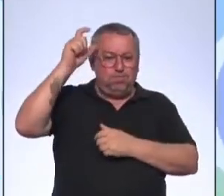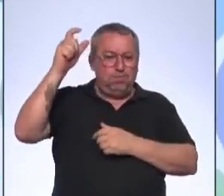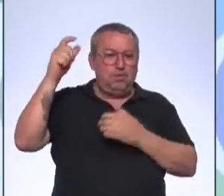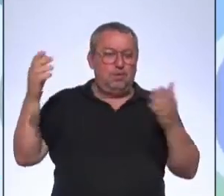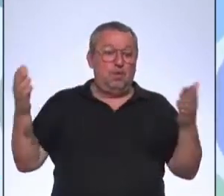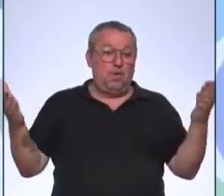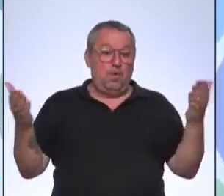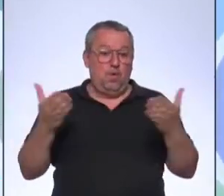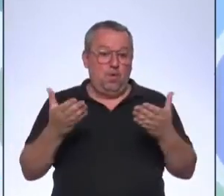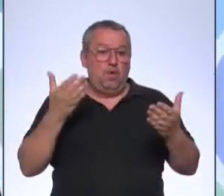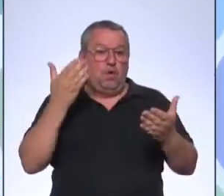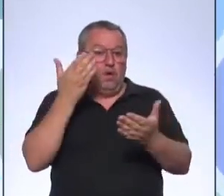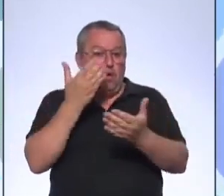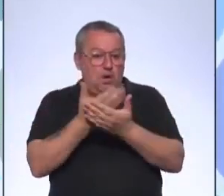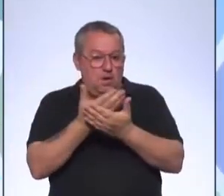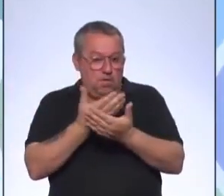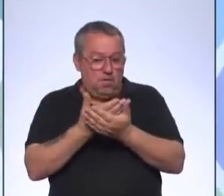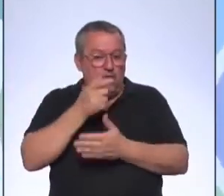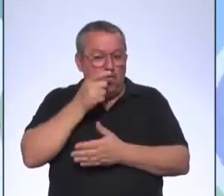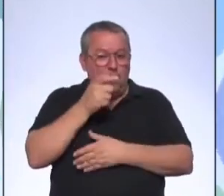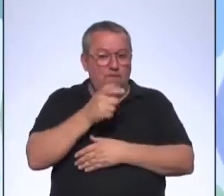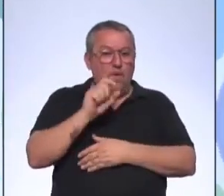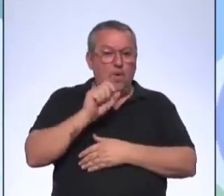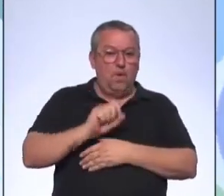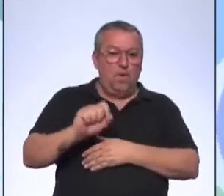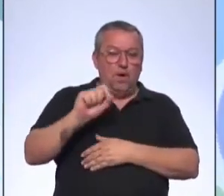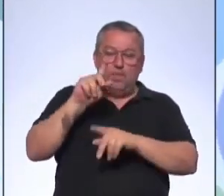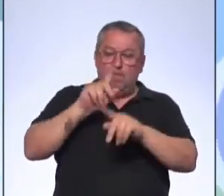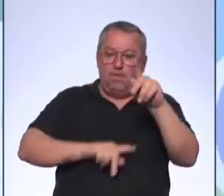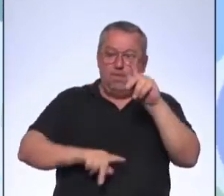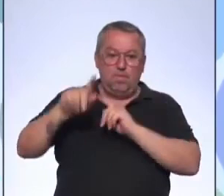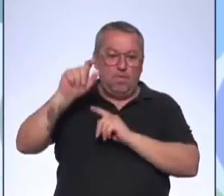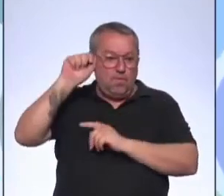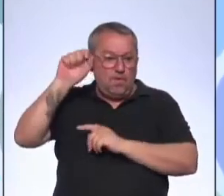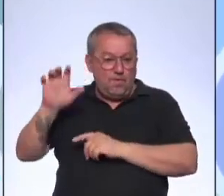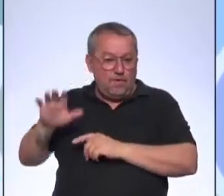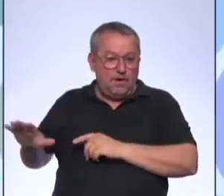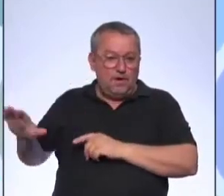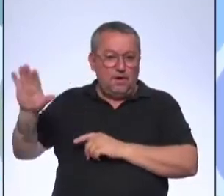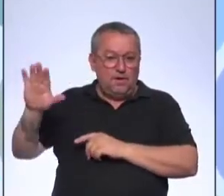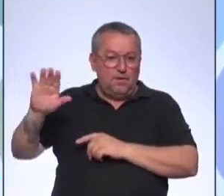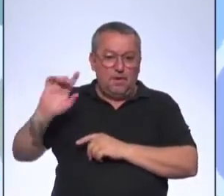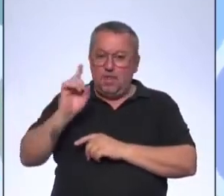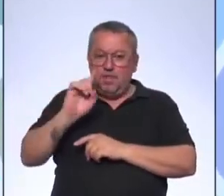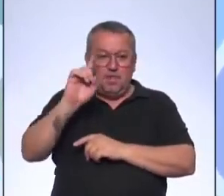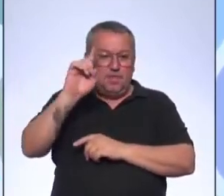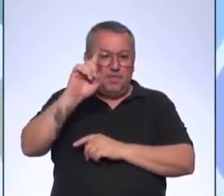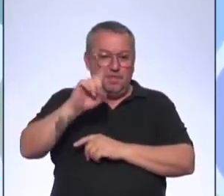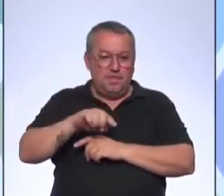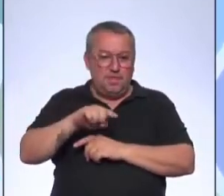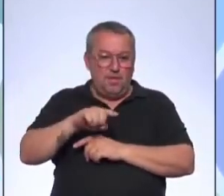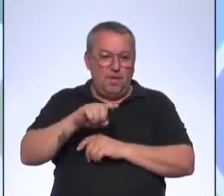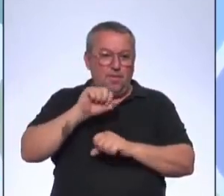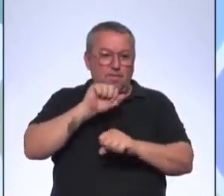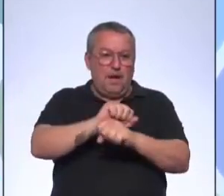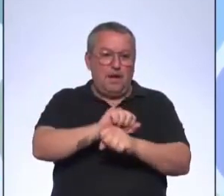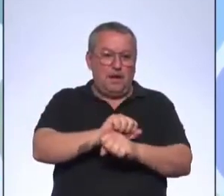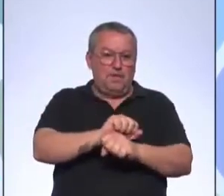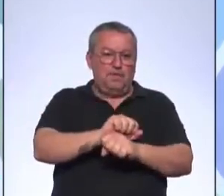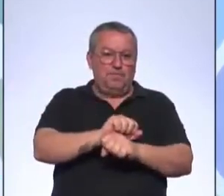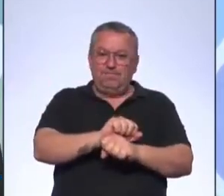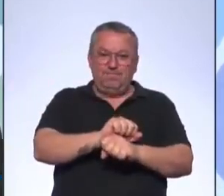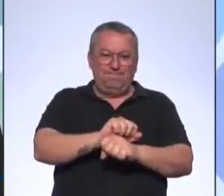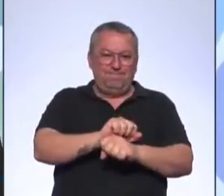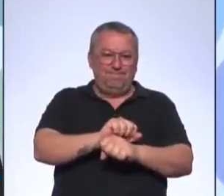de hoje, nós vamos observar que esses povos africanos, eles não eram estáticos, ou